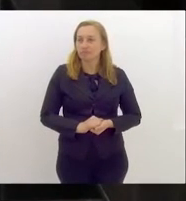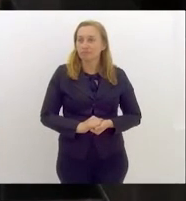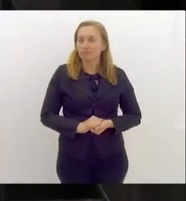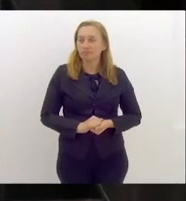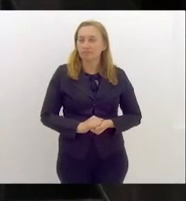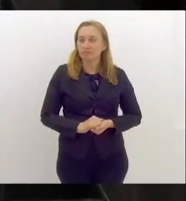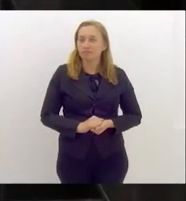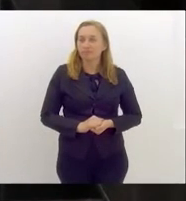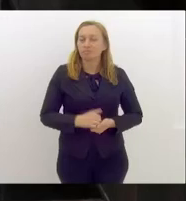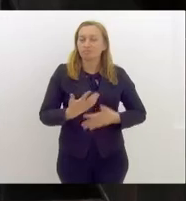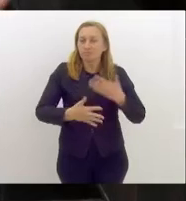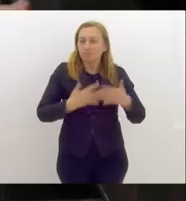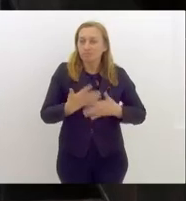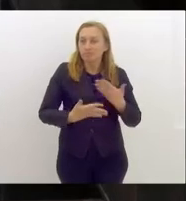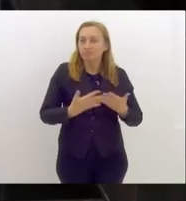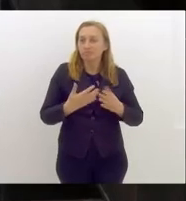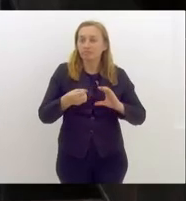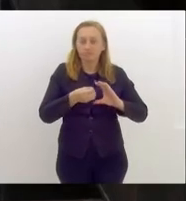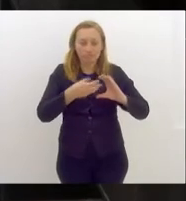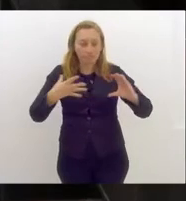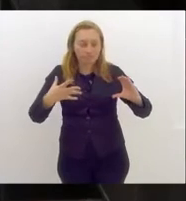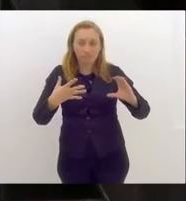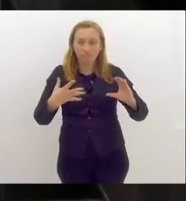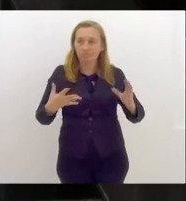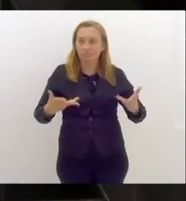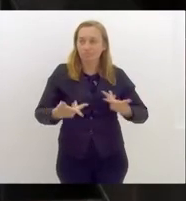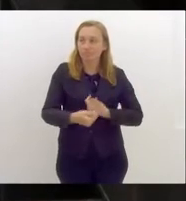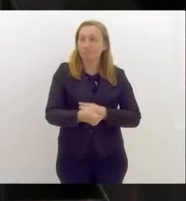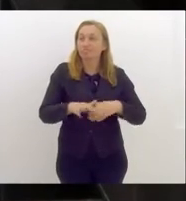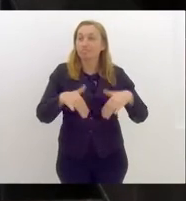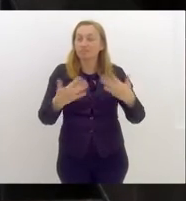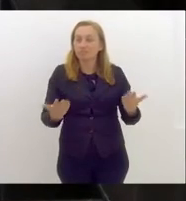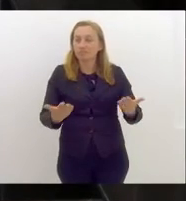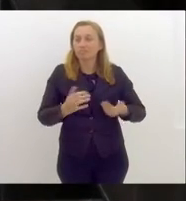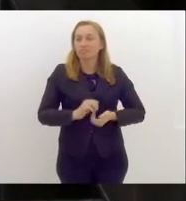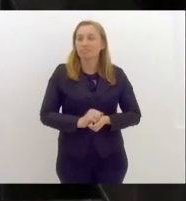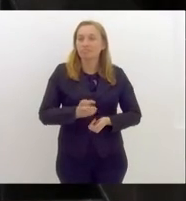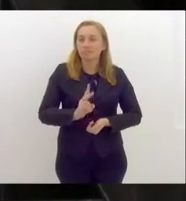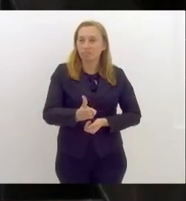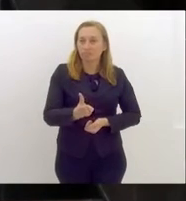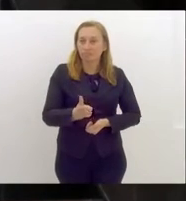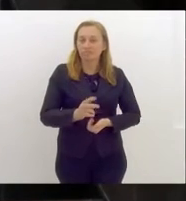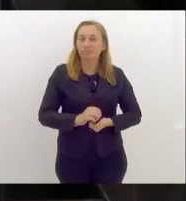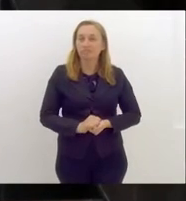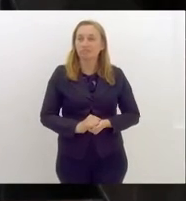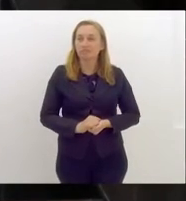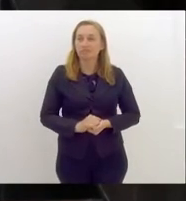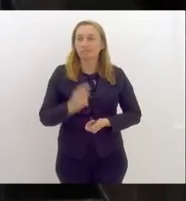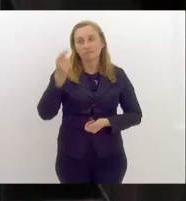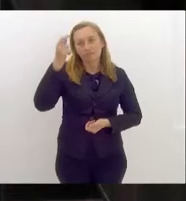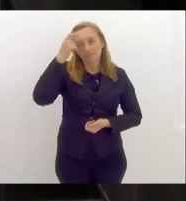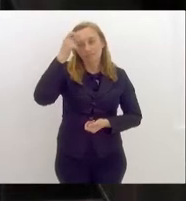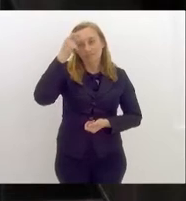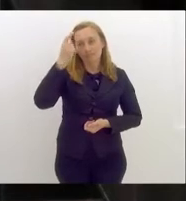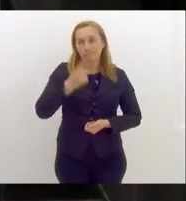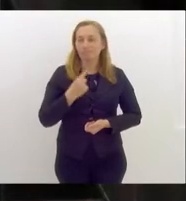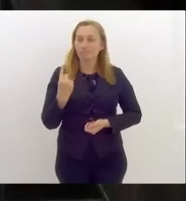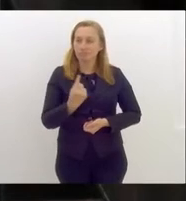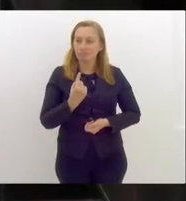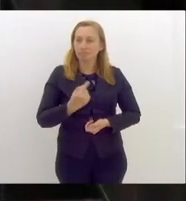tanta talento características singulares então que sempre esteja na nossa memória